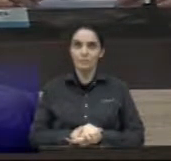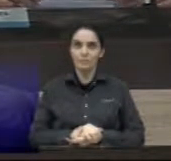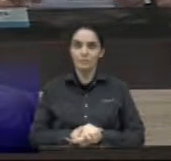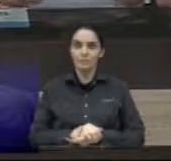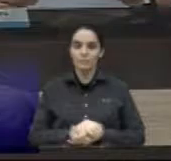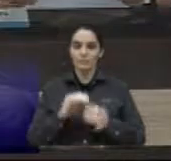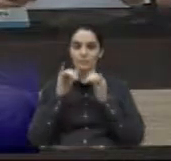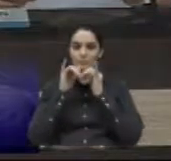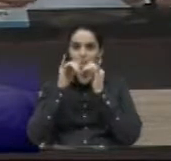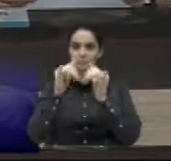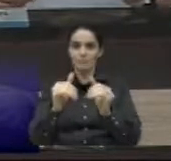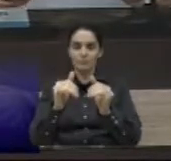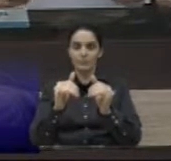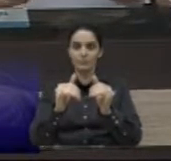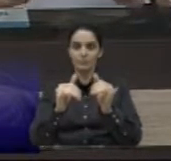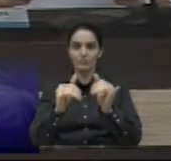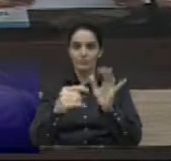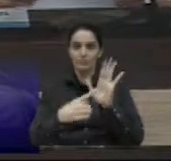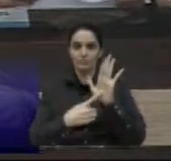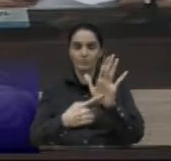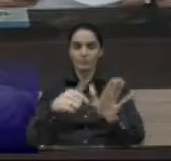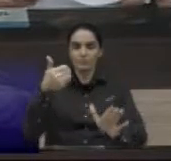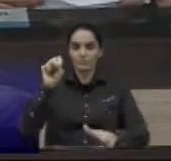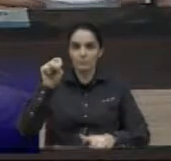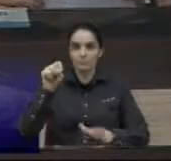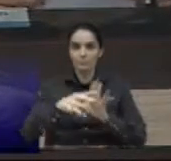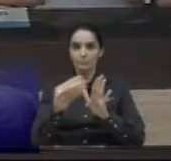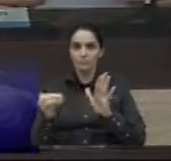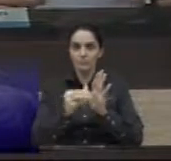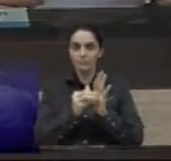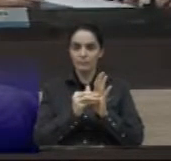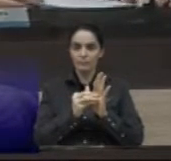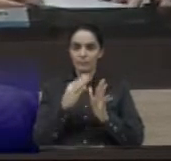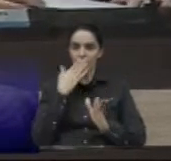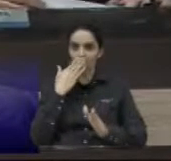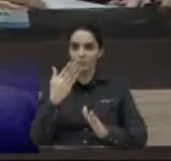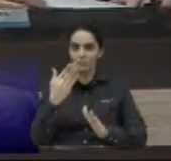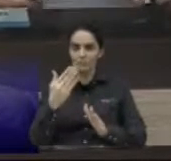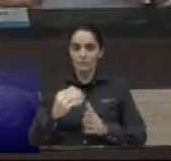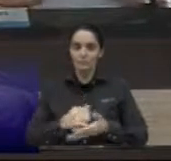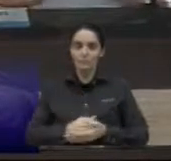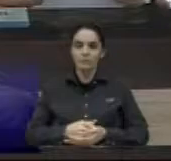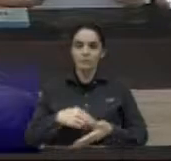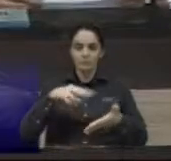Informo que foram apresentadas 18 emendas, porém, há um requerimento a ser lido.